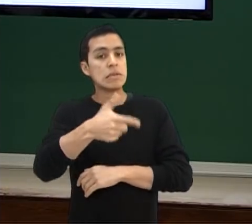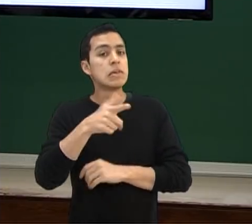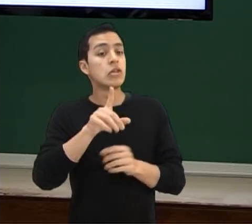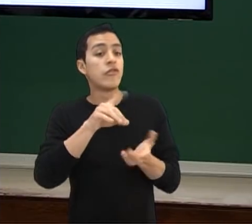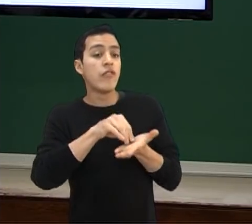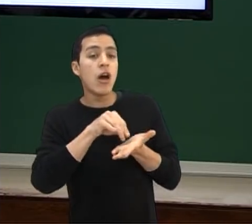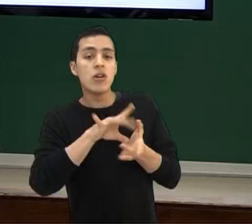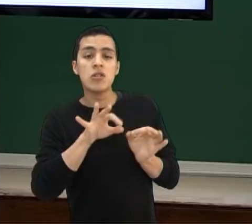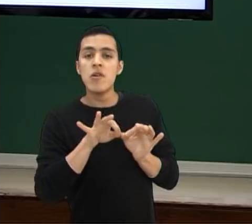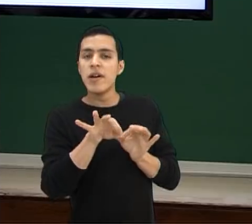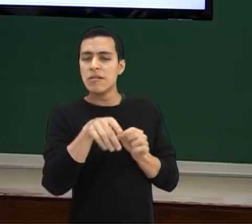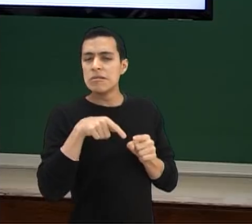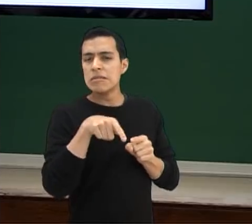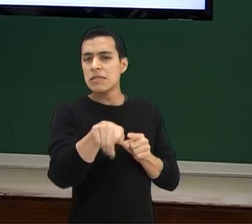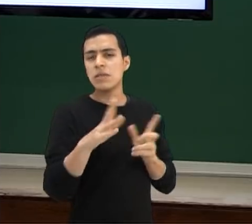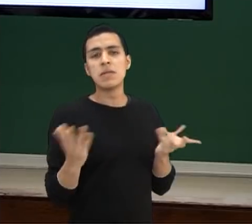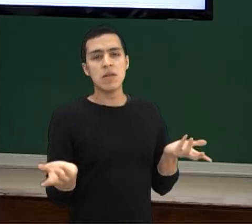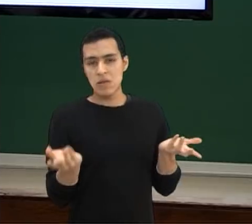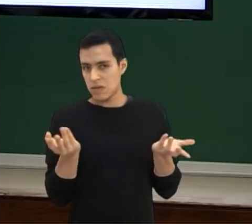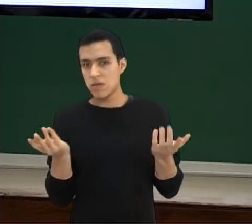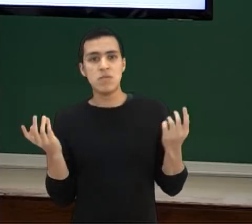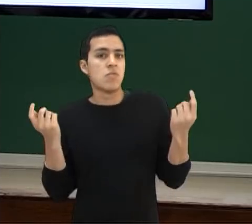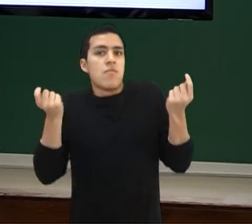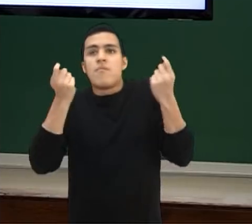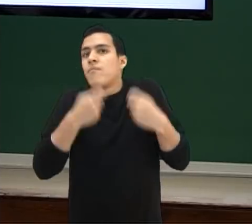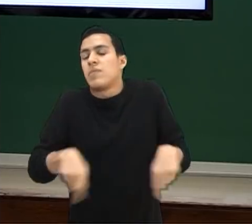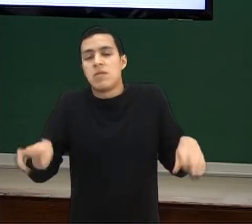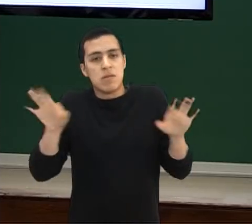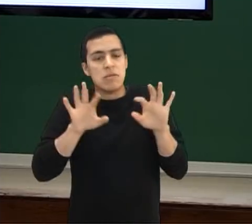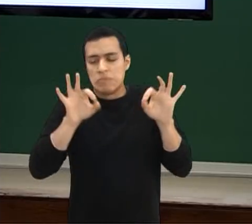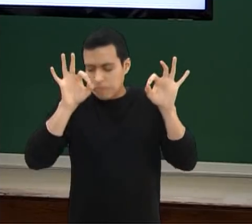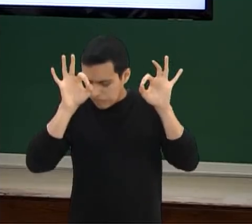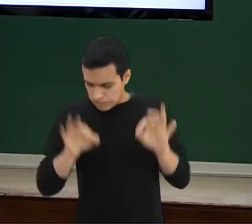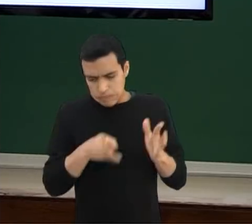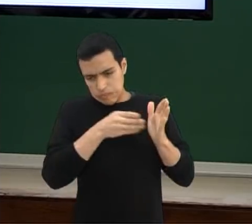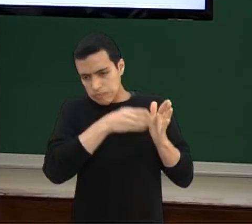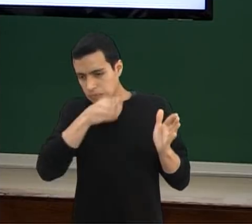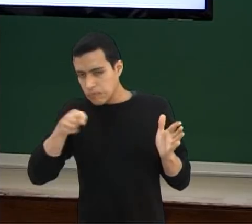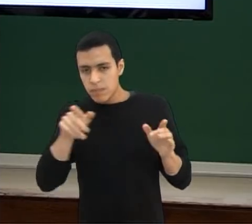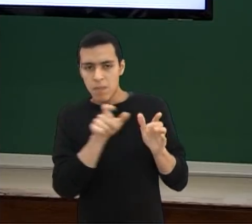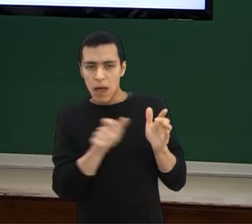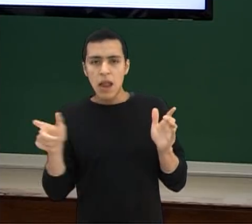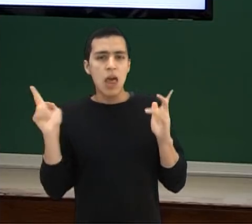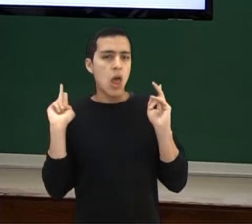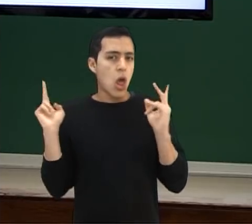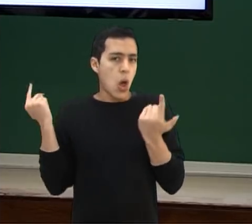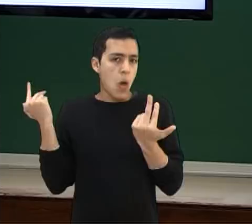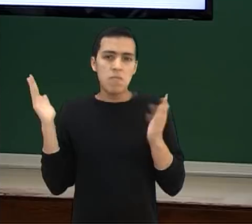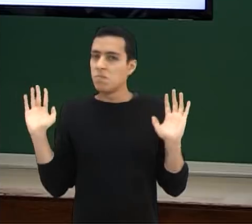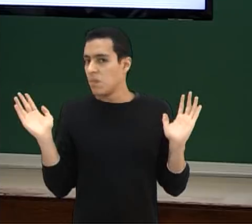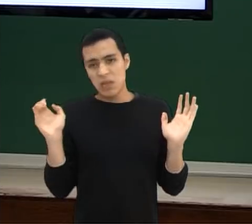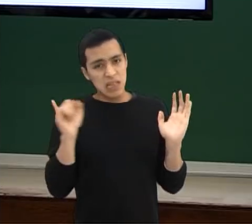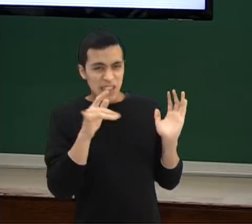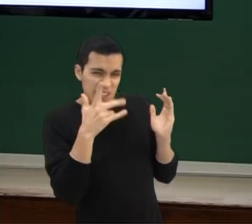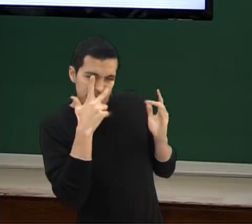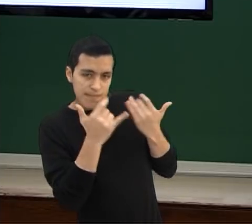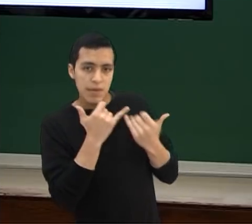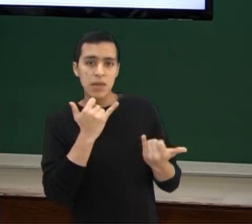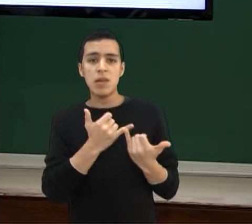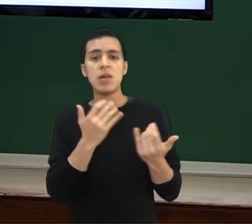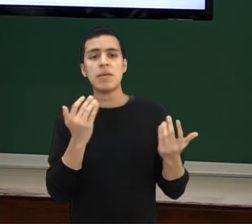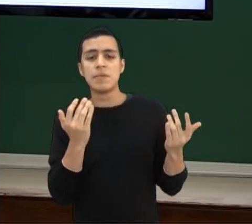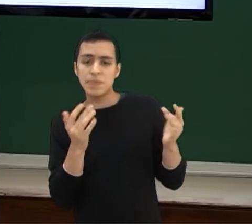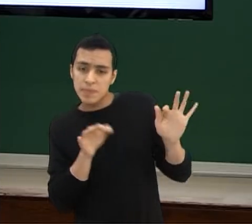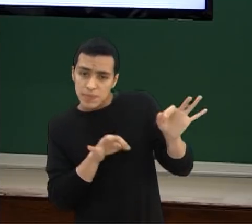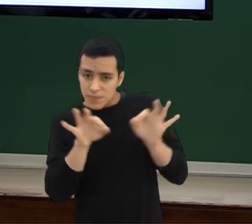somente uma pequena distância. Claro que vocês não têm que necessariamente ter utilizado essas palavras, pessoal. Né? Quem fez algo parecido, né, que